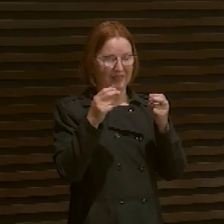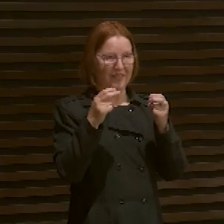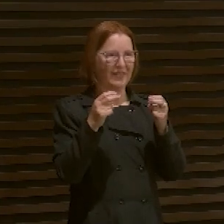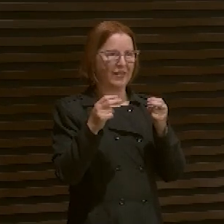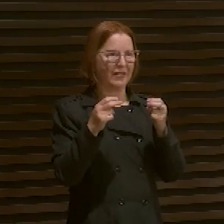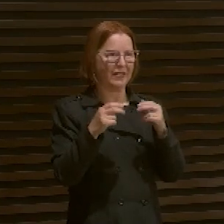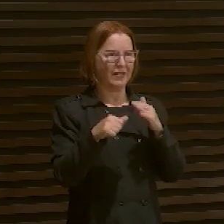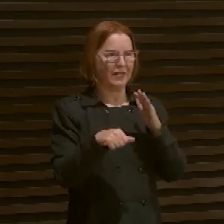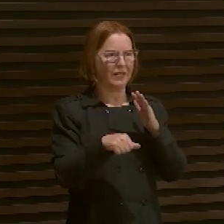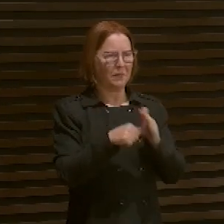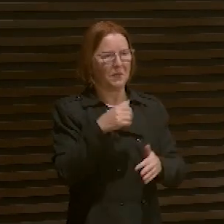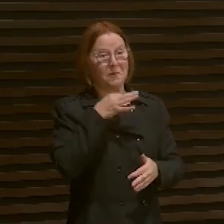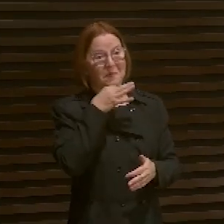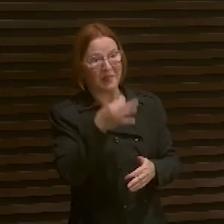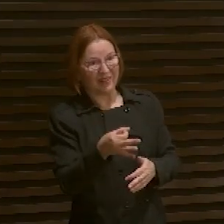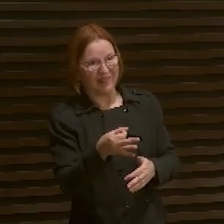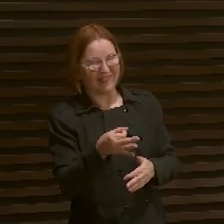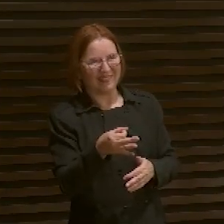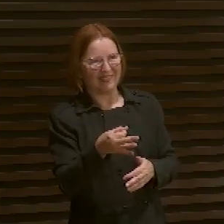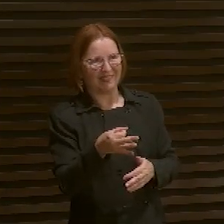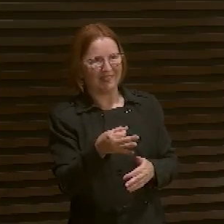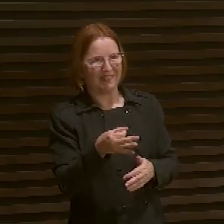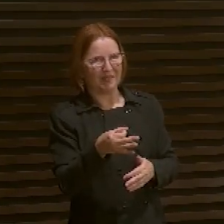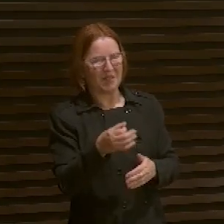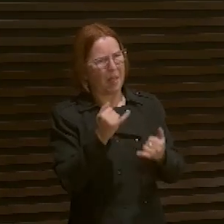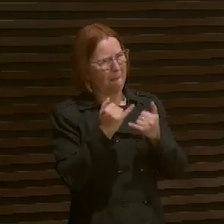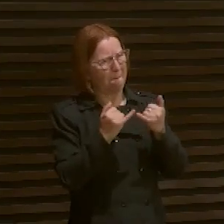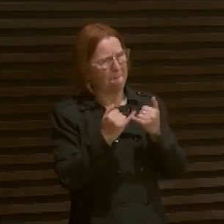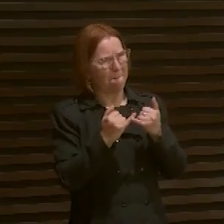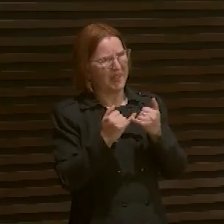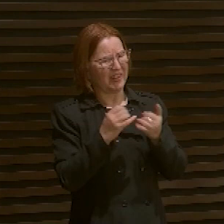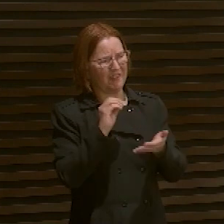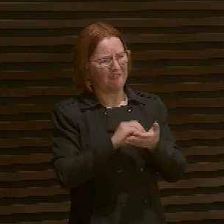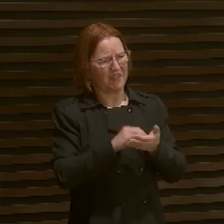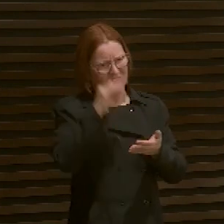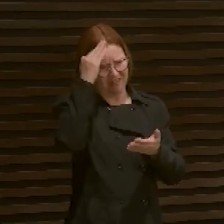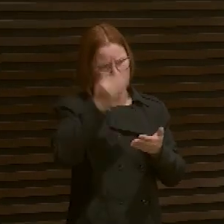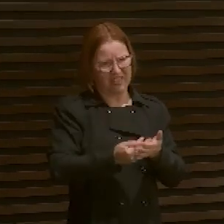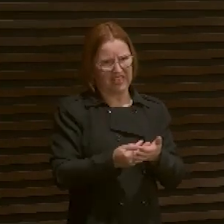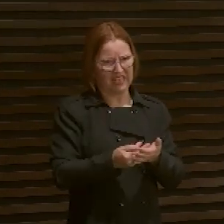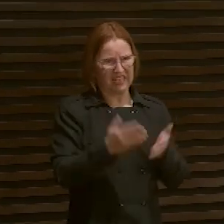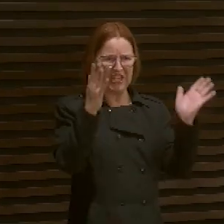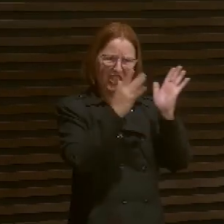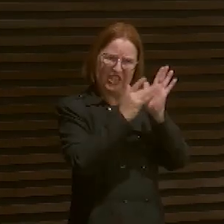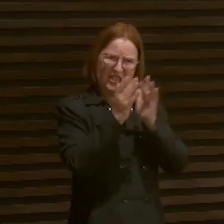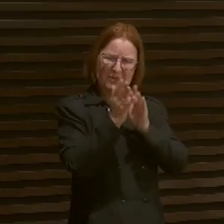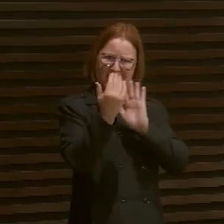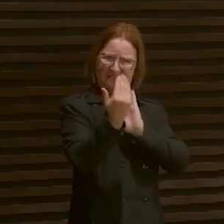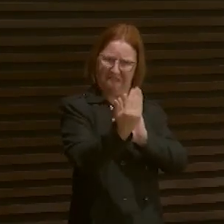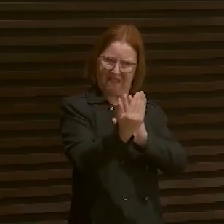a primeira impressão que nós temos é que foi um ato de incredulidade. Pô, Jesus estava ali na frente deles, conversando com eles, e aí o Pedro fala